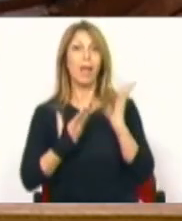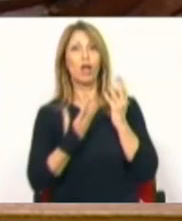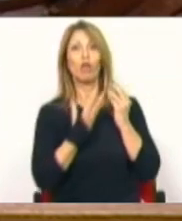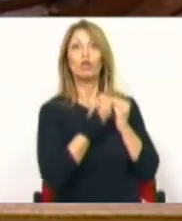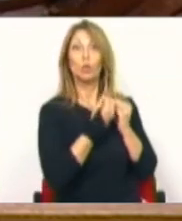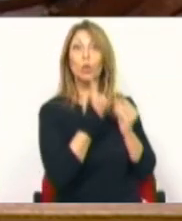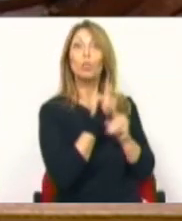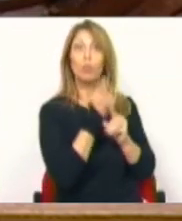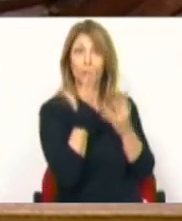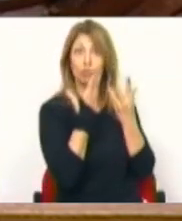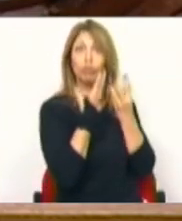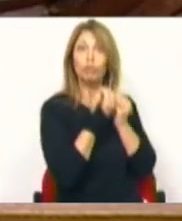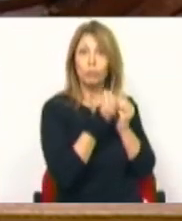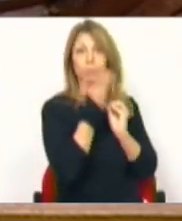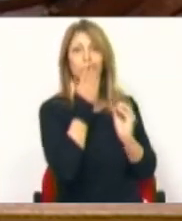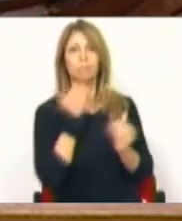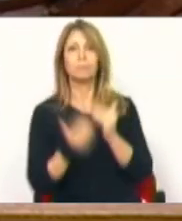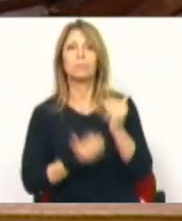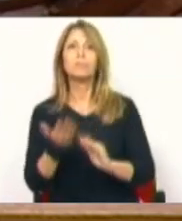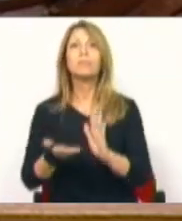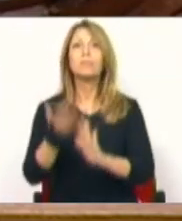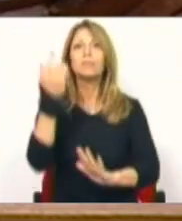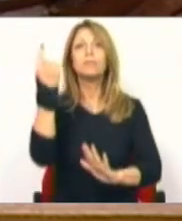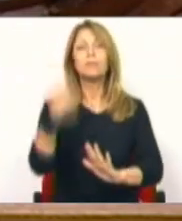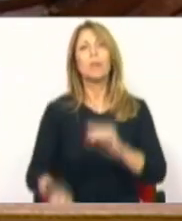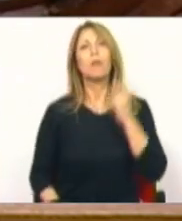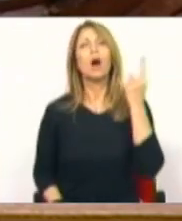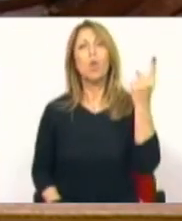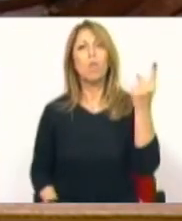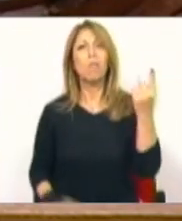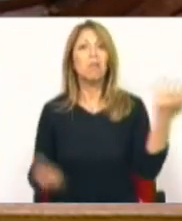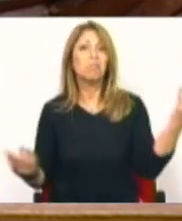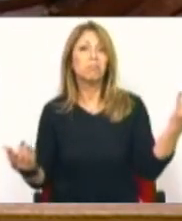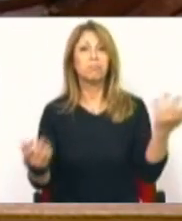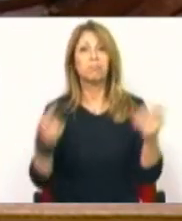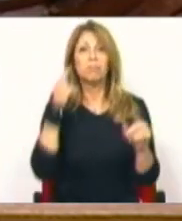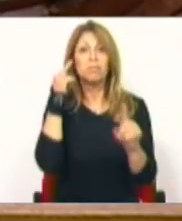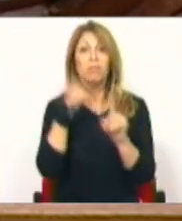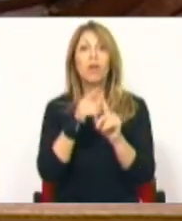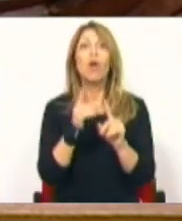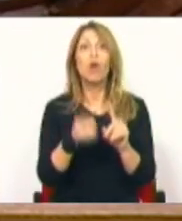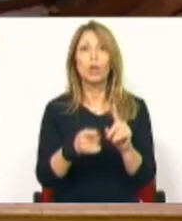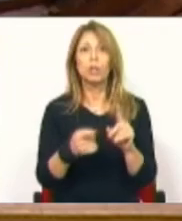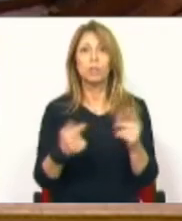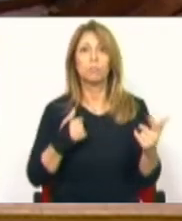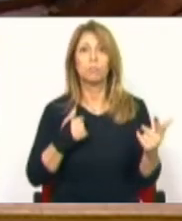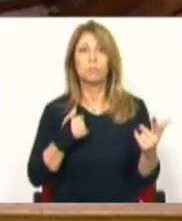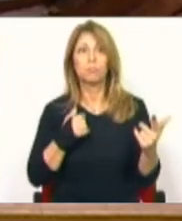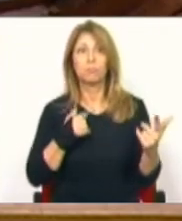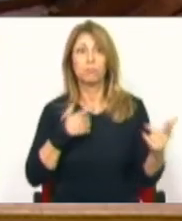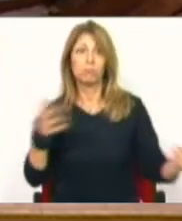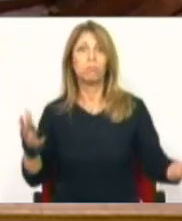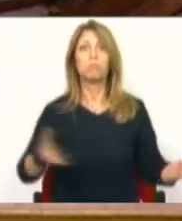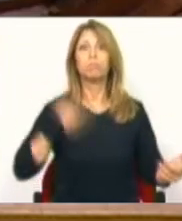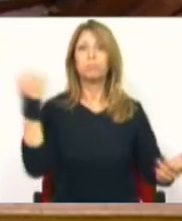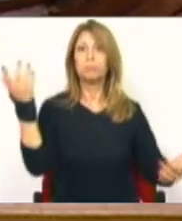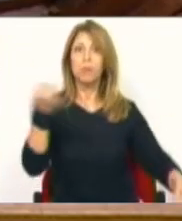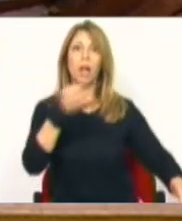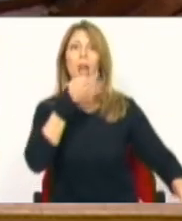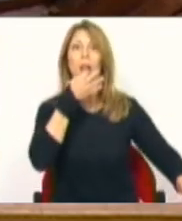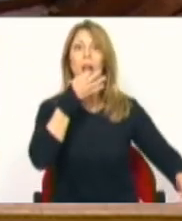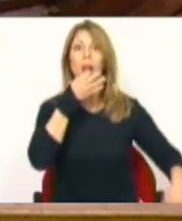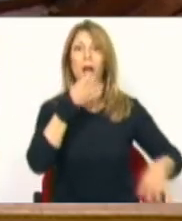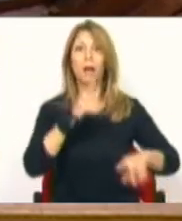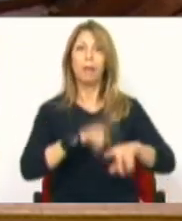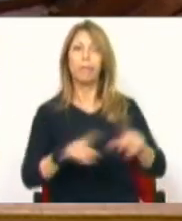estas medidas serão. Mas há uma que não serve para nada: a indignação verbal de ocasião para disfarçar